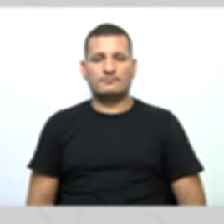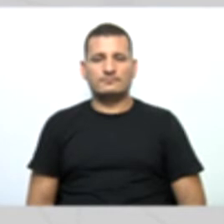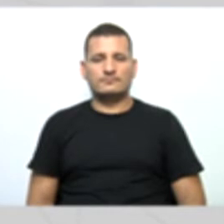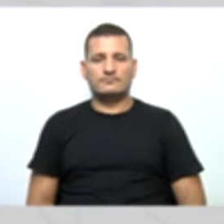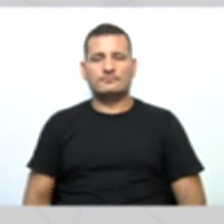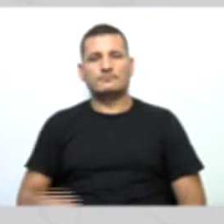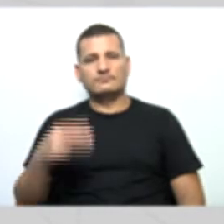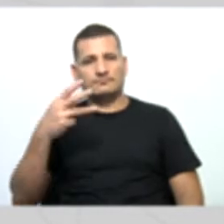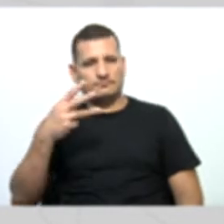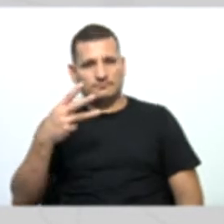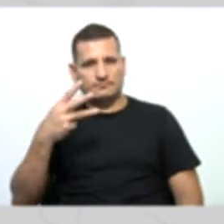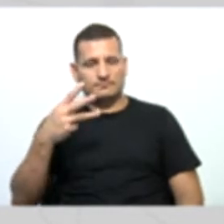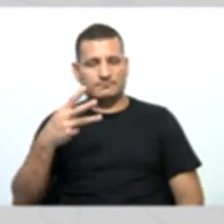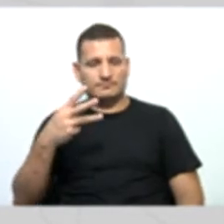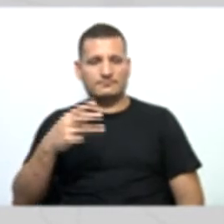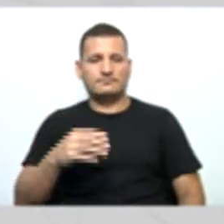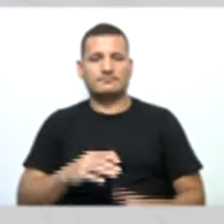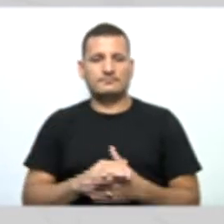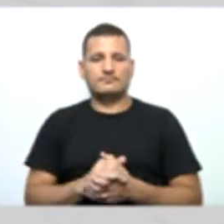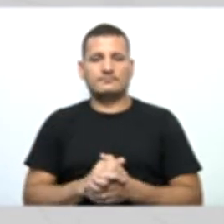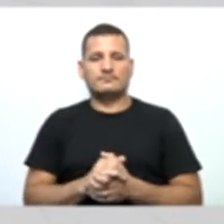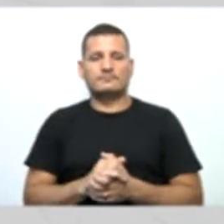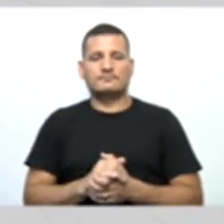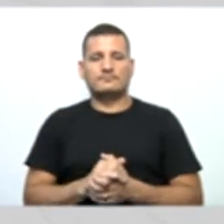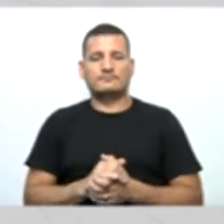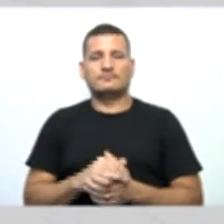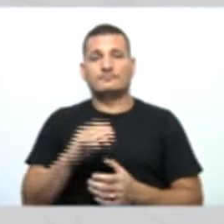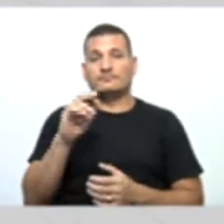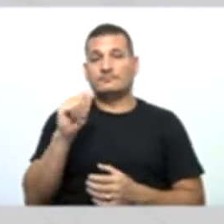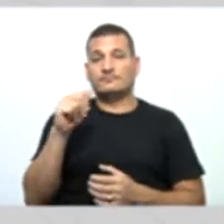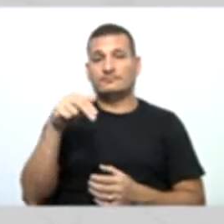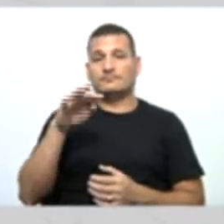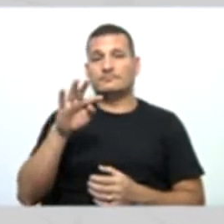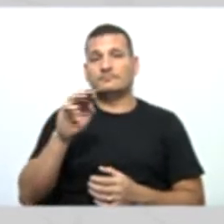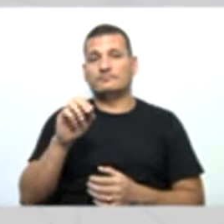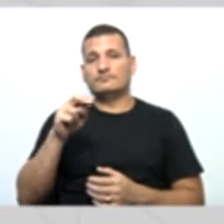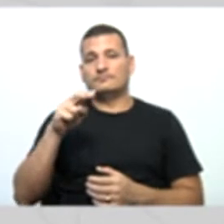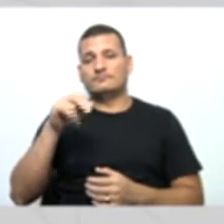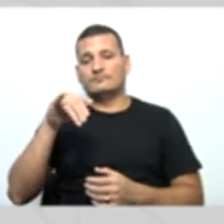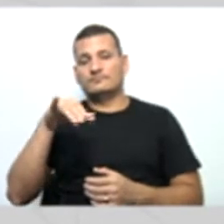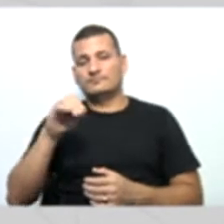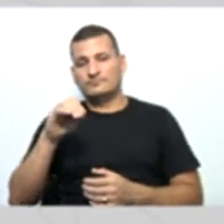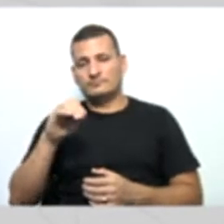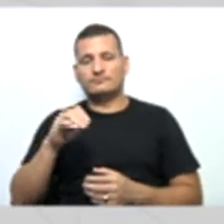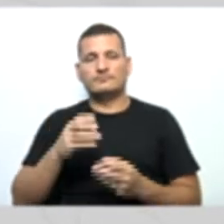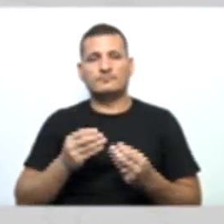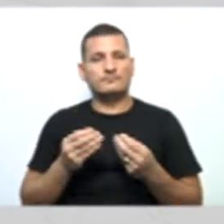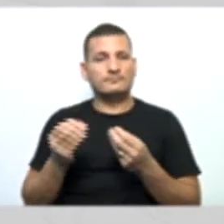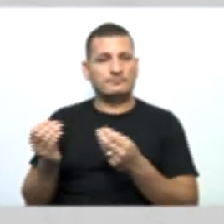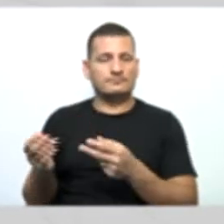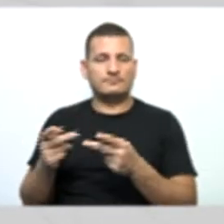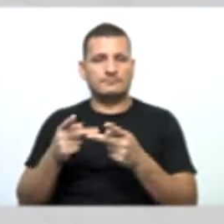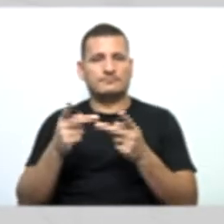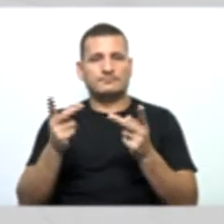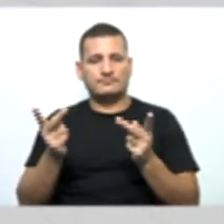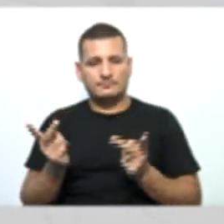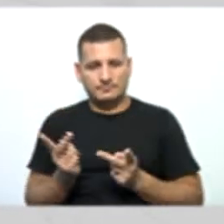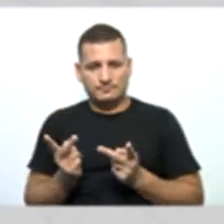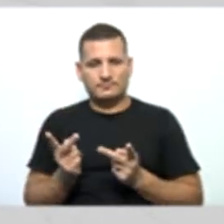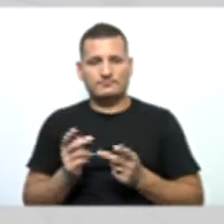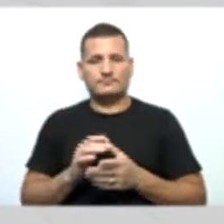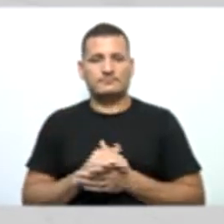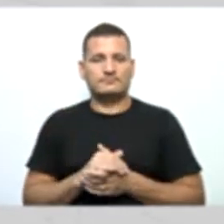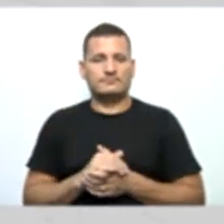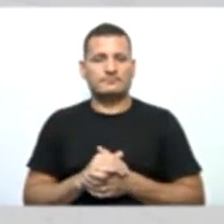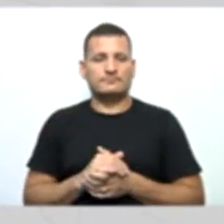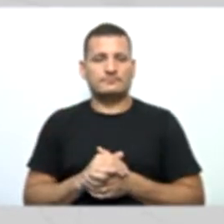No terceiro princípio, o comportamento do integrador Antônio é o mesmo esperado por qualquer entregador, ou seja, Antônio é o objeto da